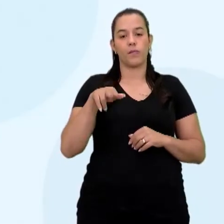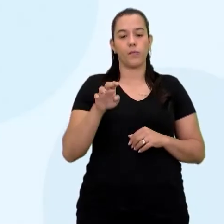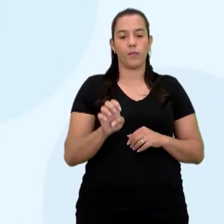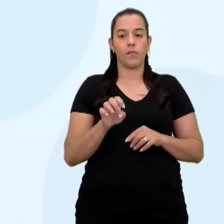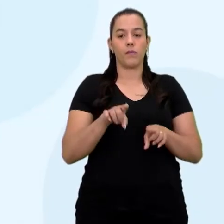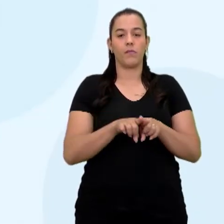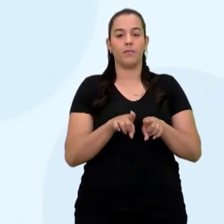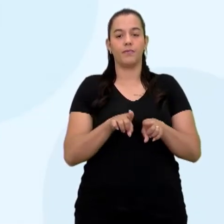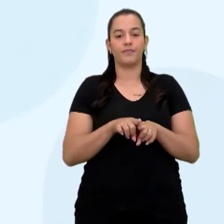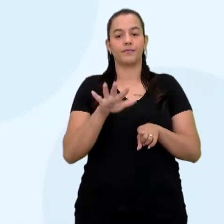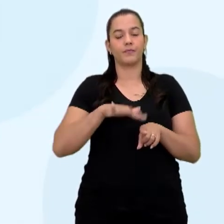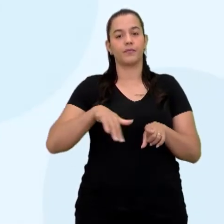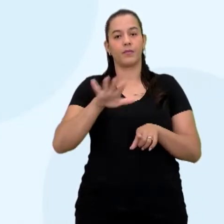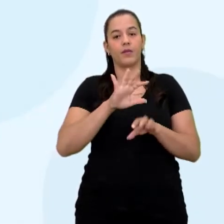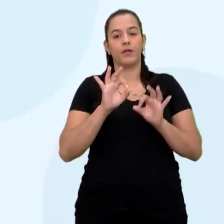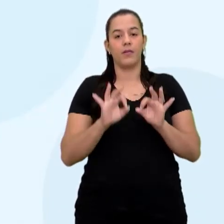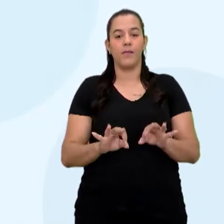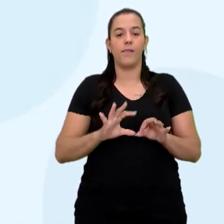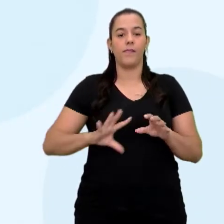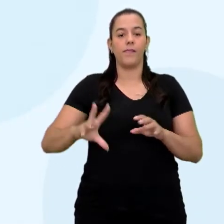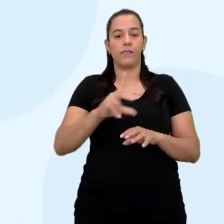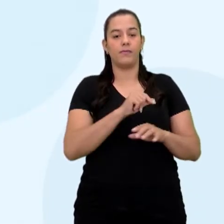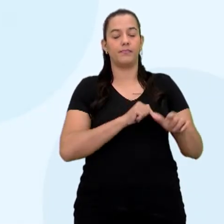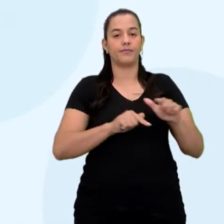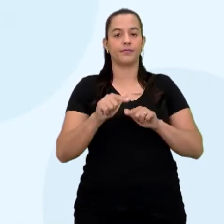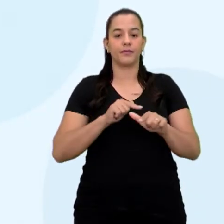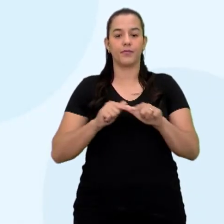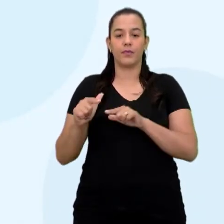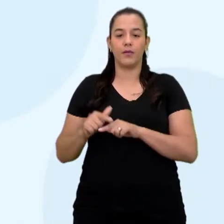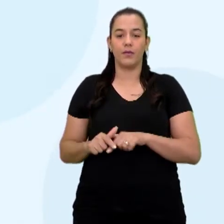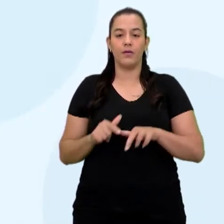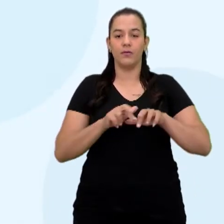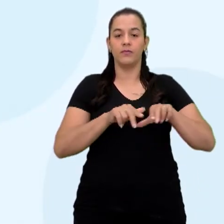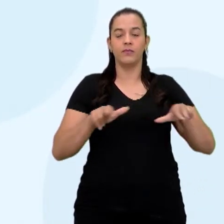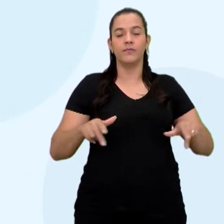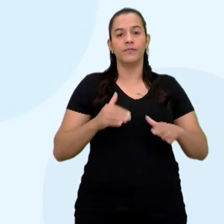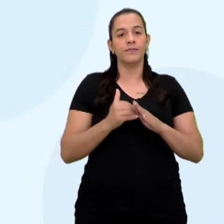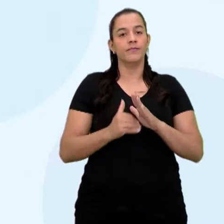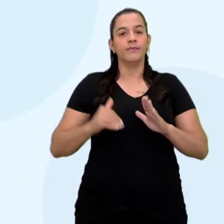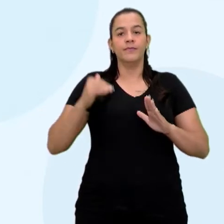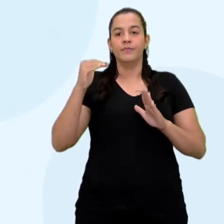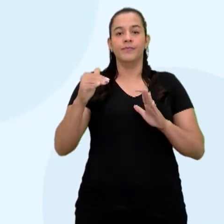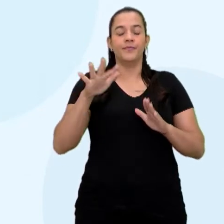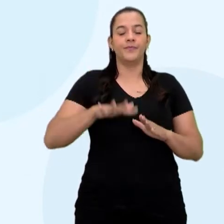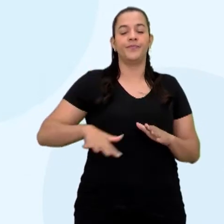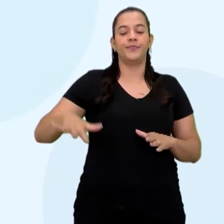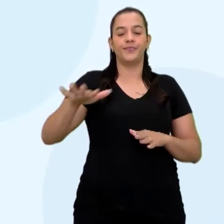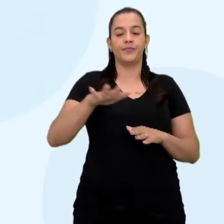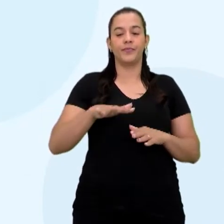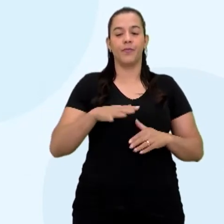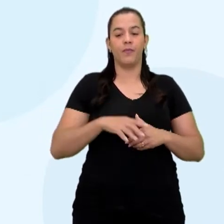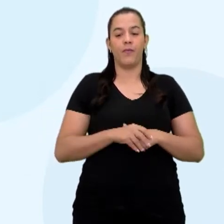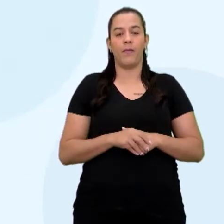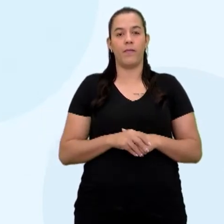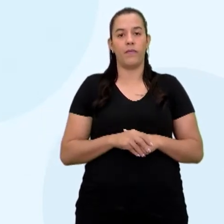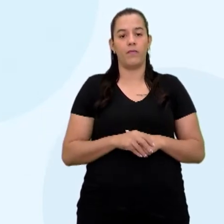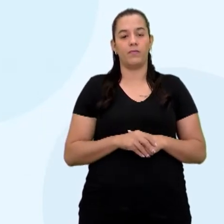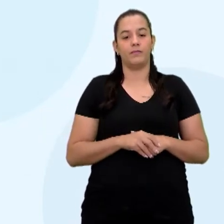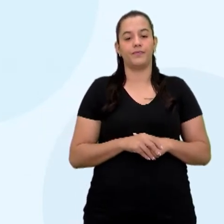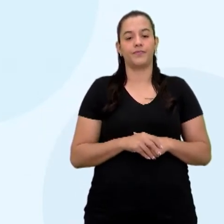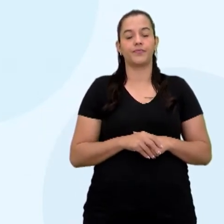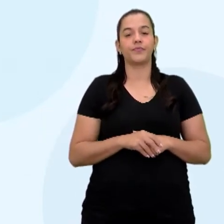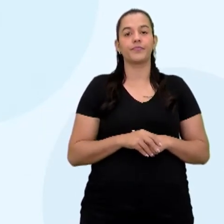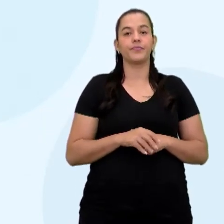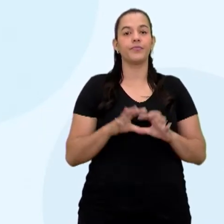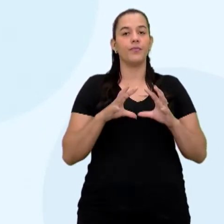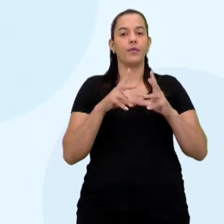médio real de todos os trabalhos segundo as grandes regiões. Tá certo? Então tá lá. Aí no caso aí é